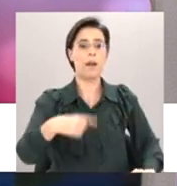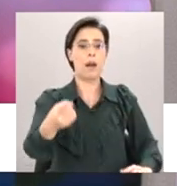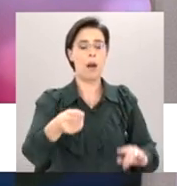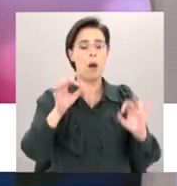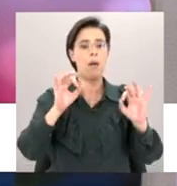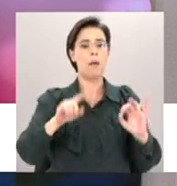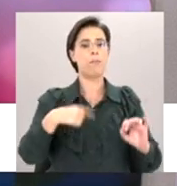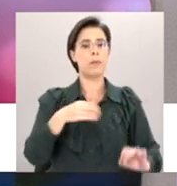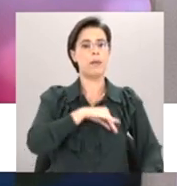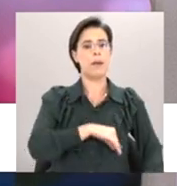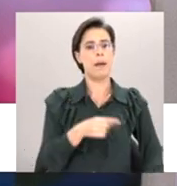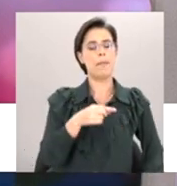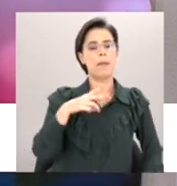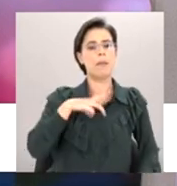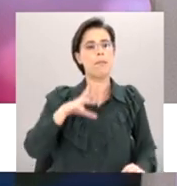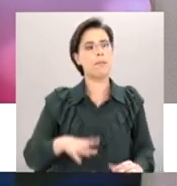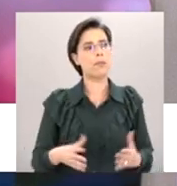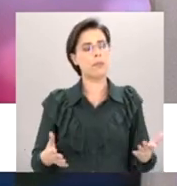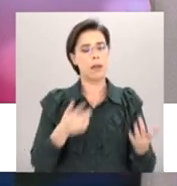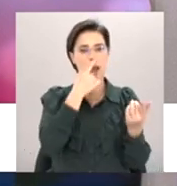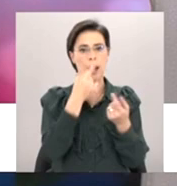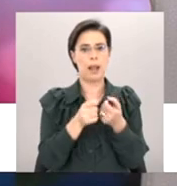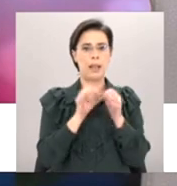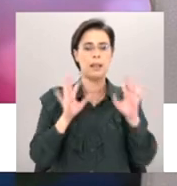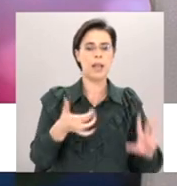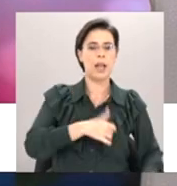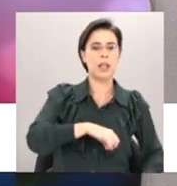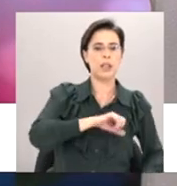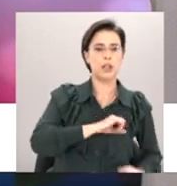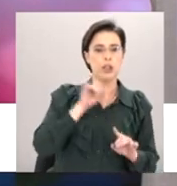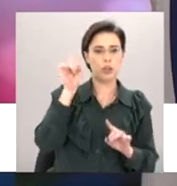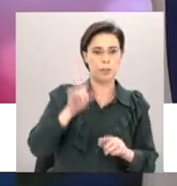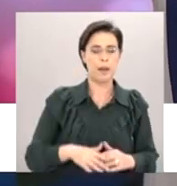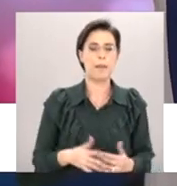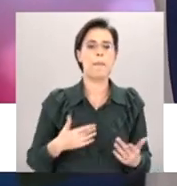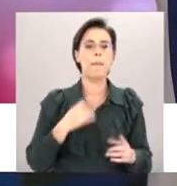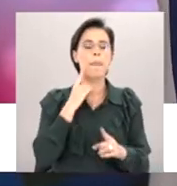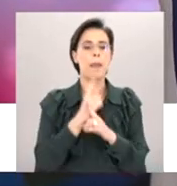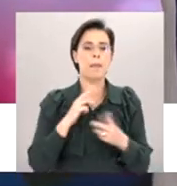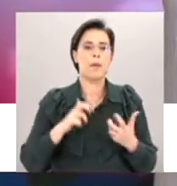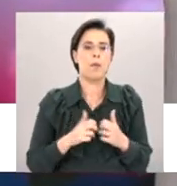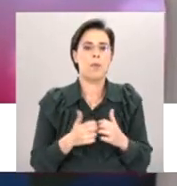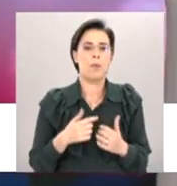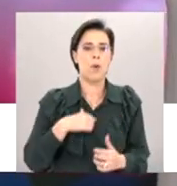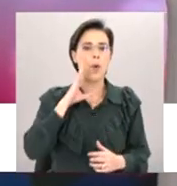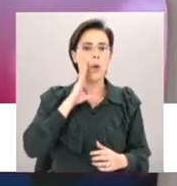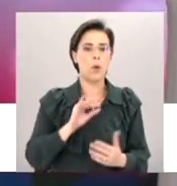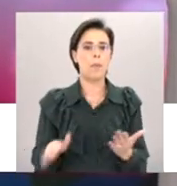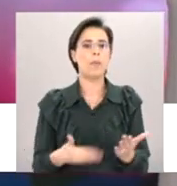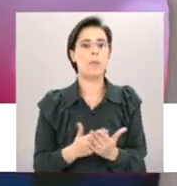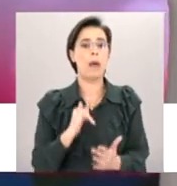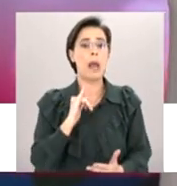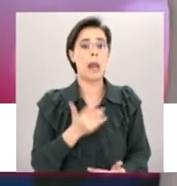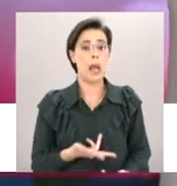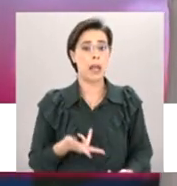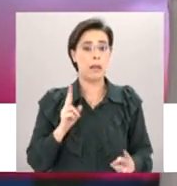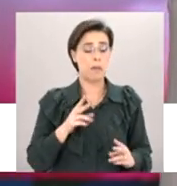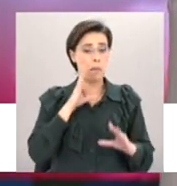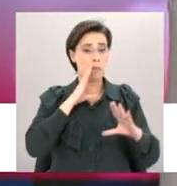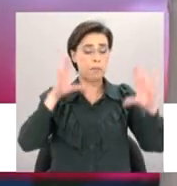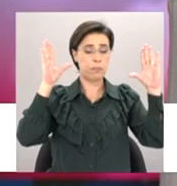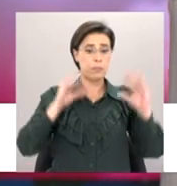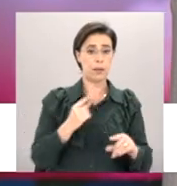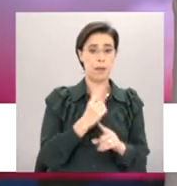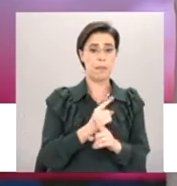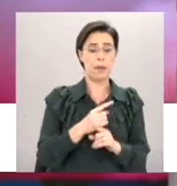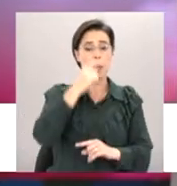com salário mínimo em Portugal à Semelhança do salário mínimo em Espanha eu continuo com o mesmo problema não sei o que é que procura iniciativa Liberal sobre salário